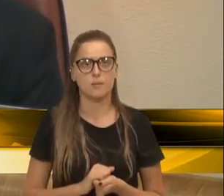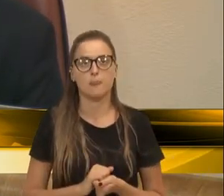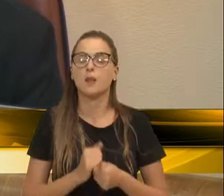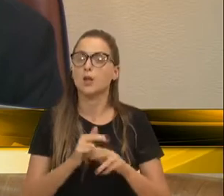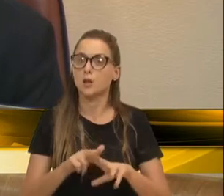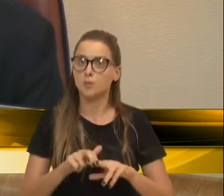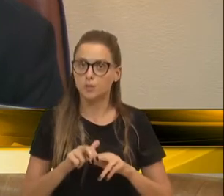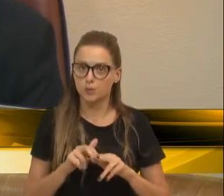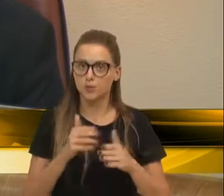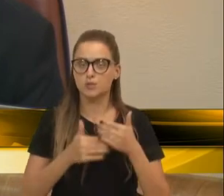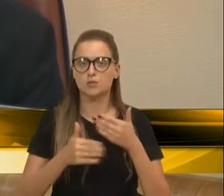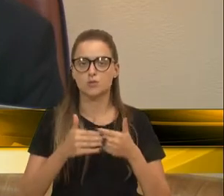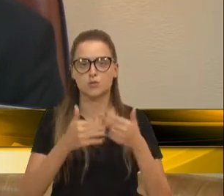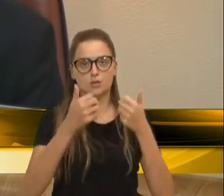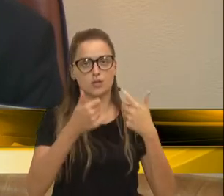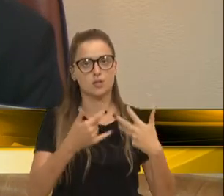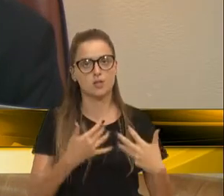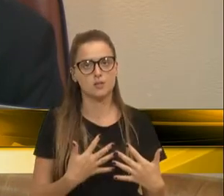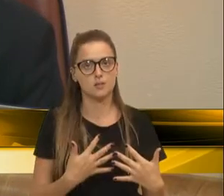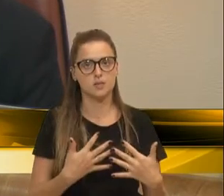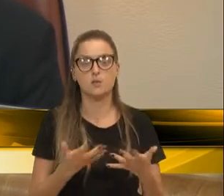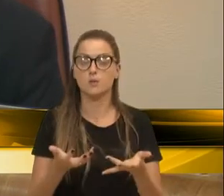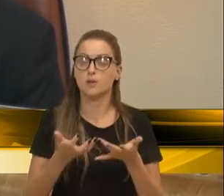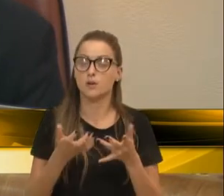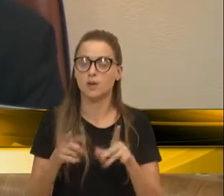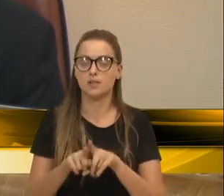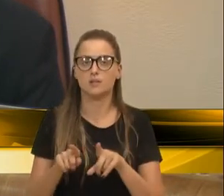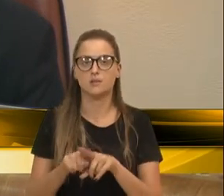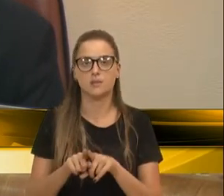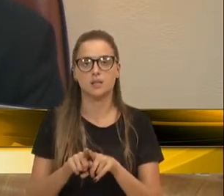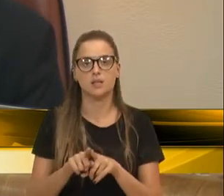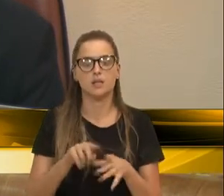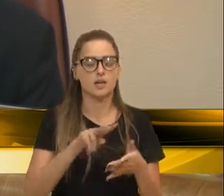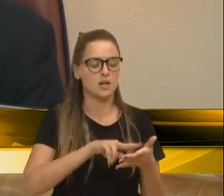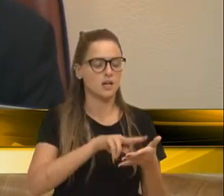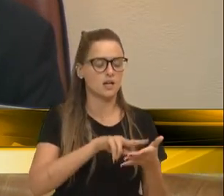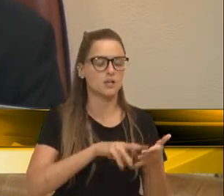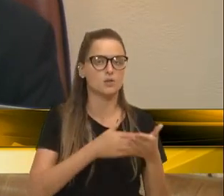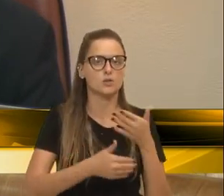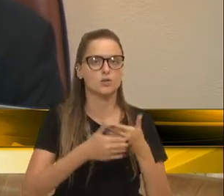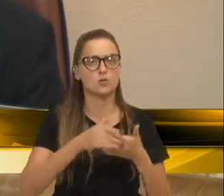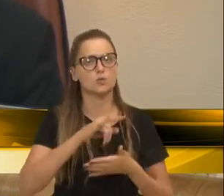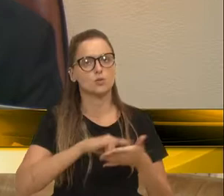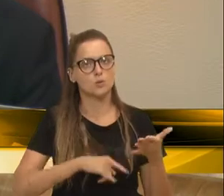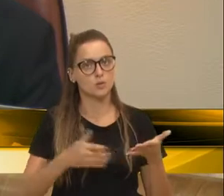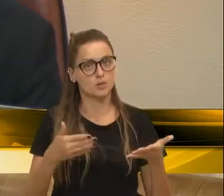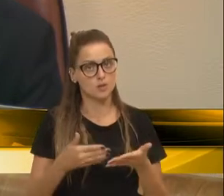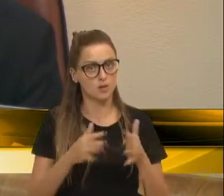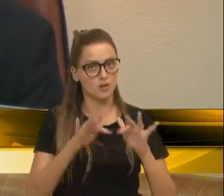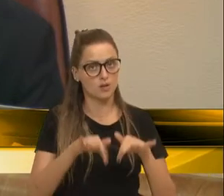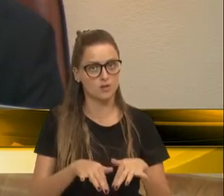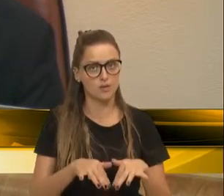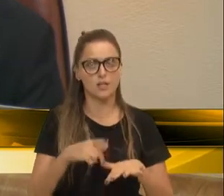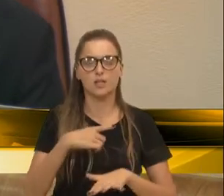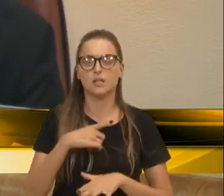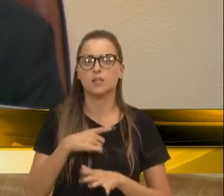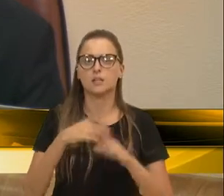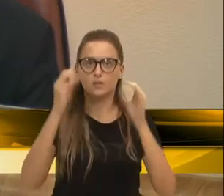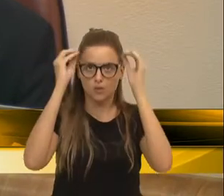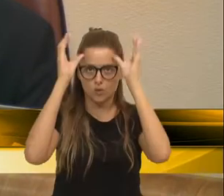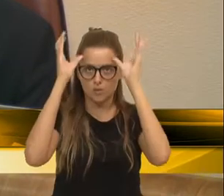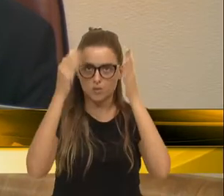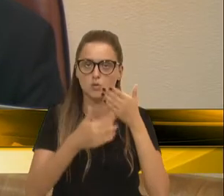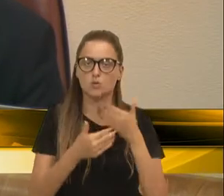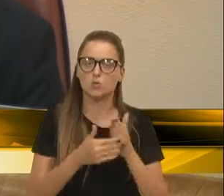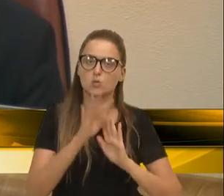Entretanto, nada obstante essa condição, resta inequívoco que a leitura deste documento, ora encerrado, levou ao seu conhecimento oficialmente toda a